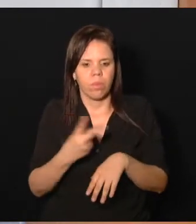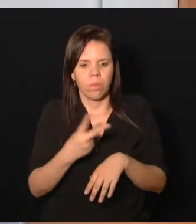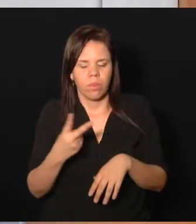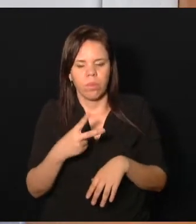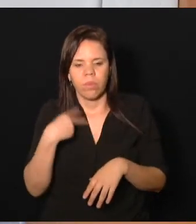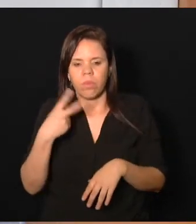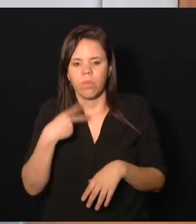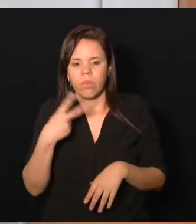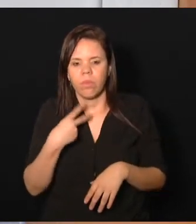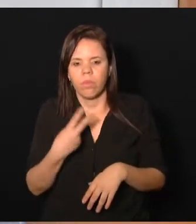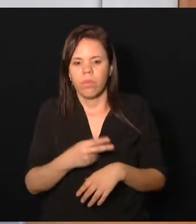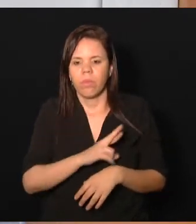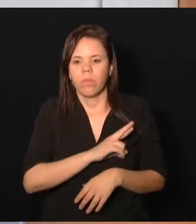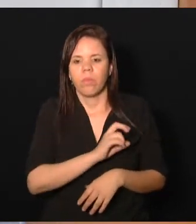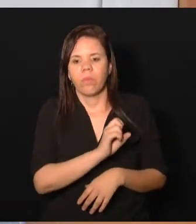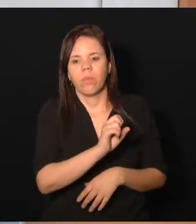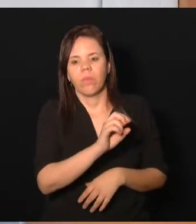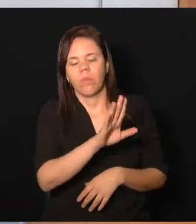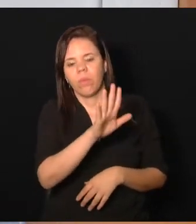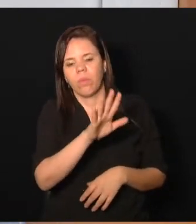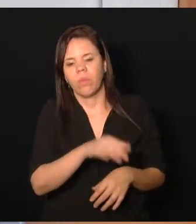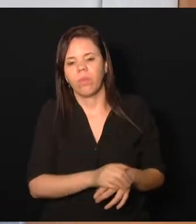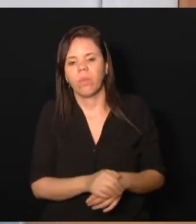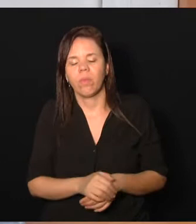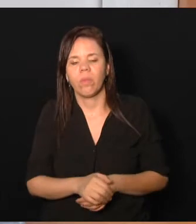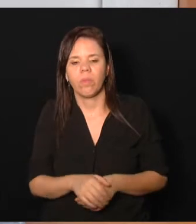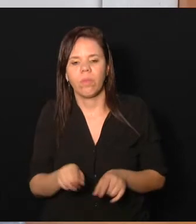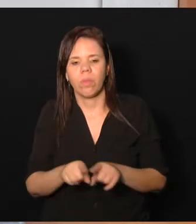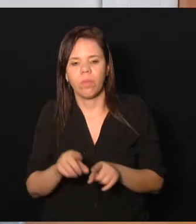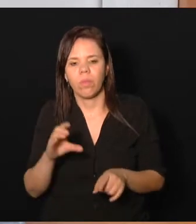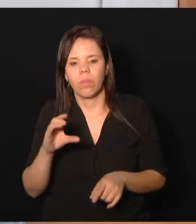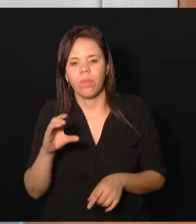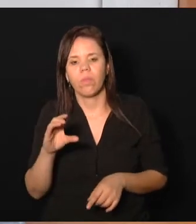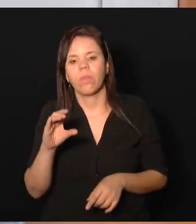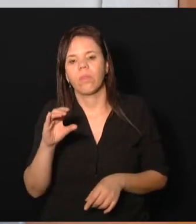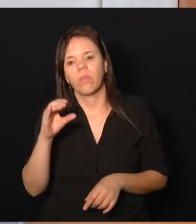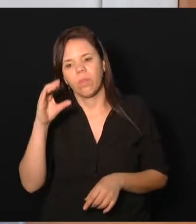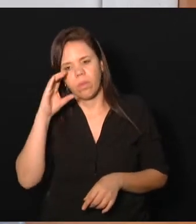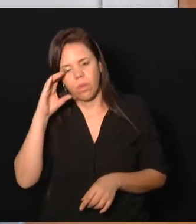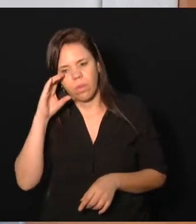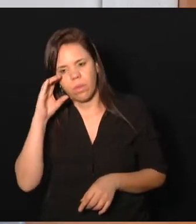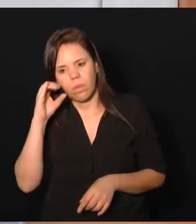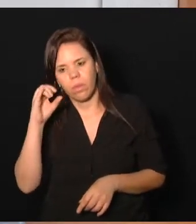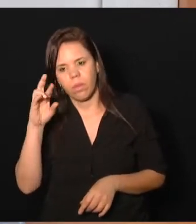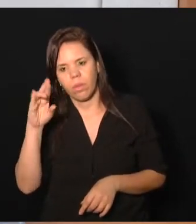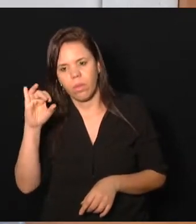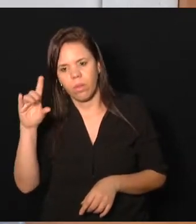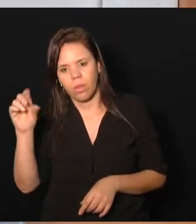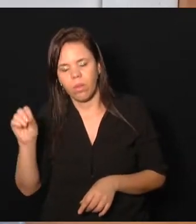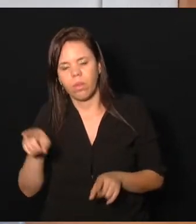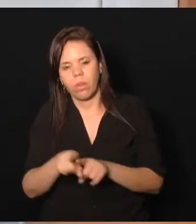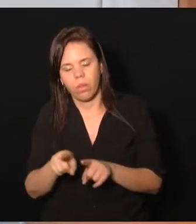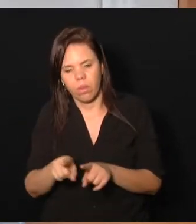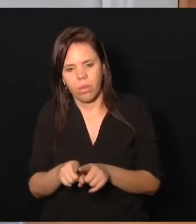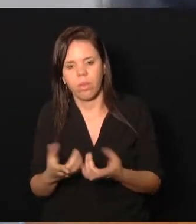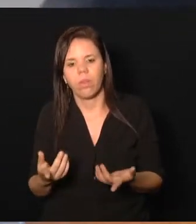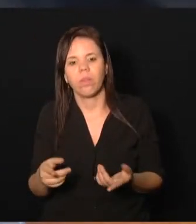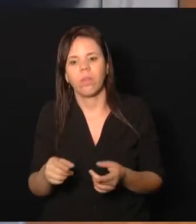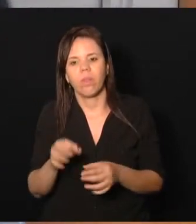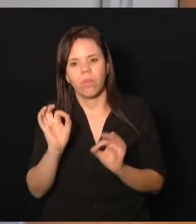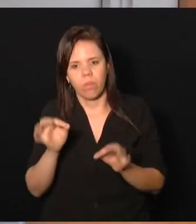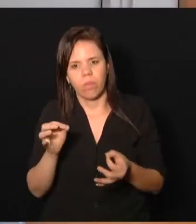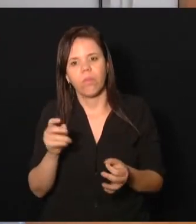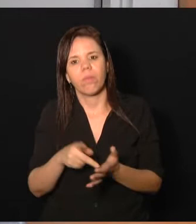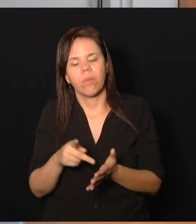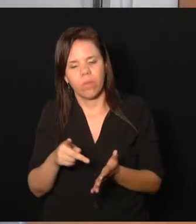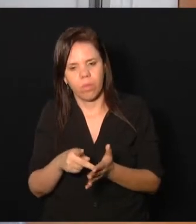Cirilo, o Cirilo eu encontrei antes e, em razão da urgência, saiu por ele, senão iria com toda certeza